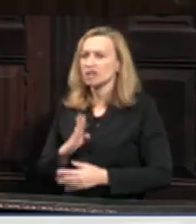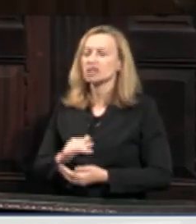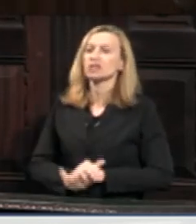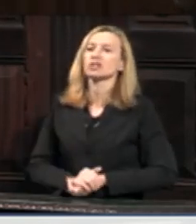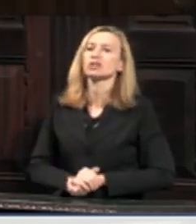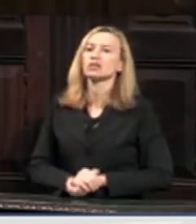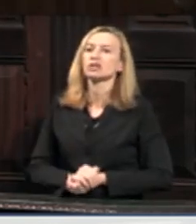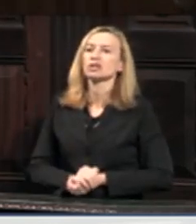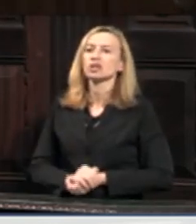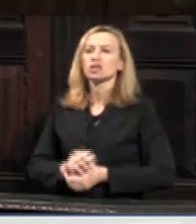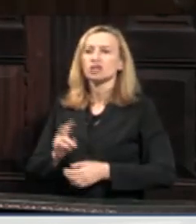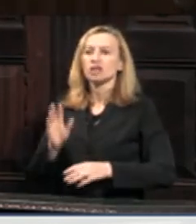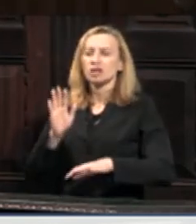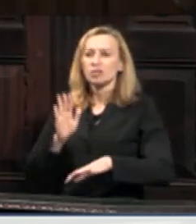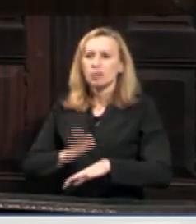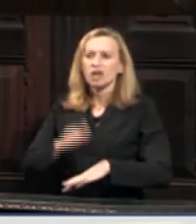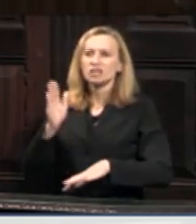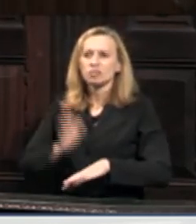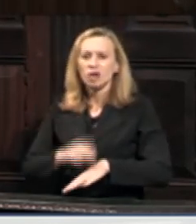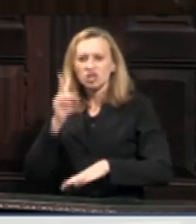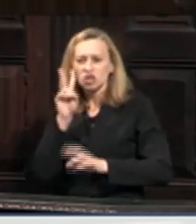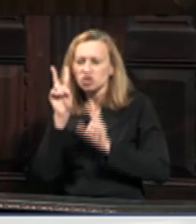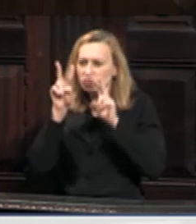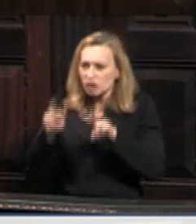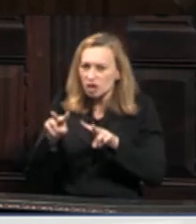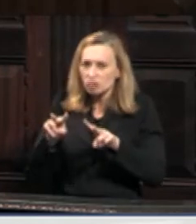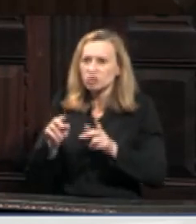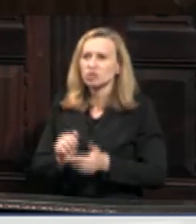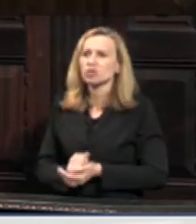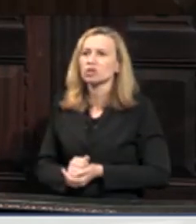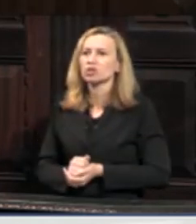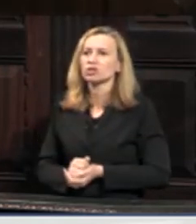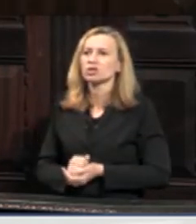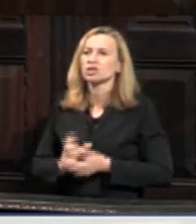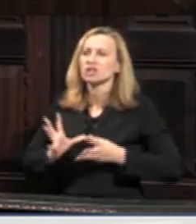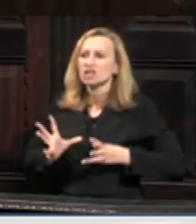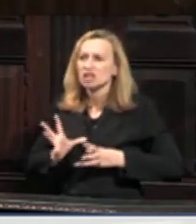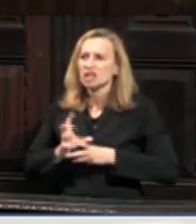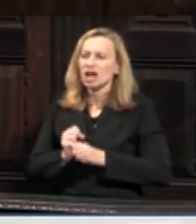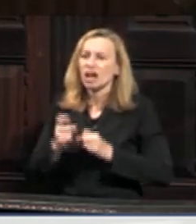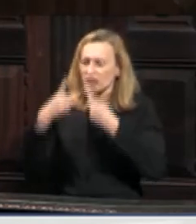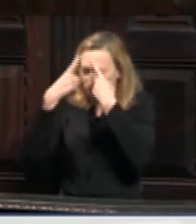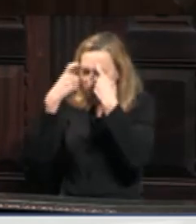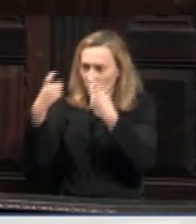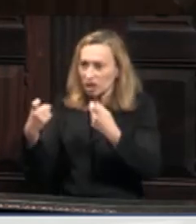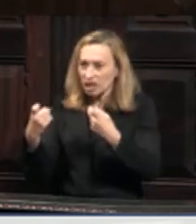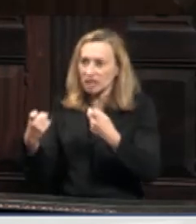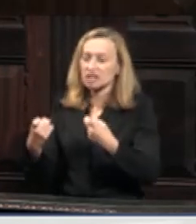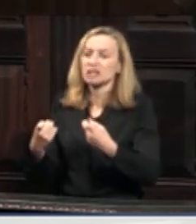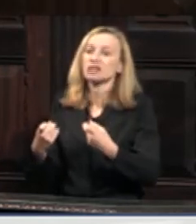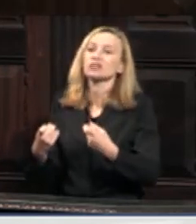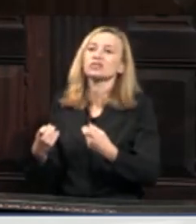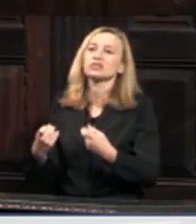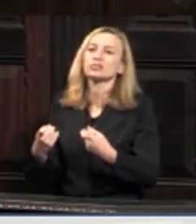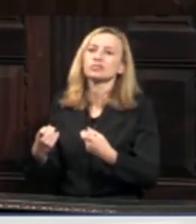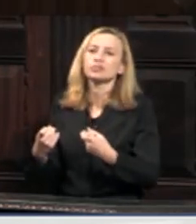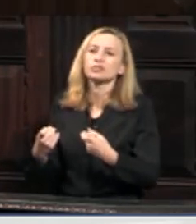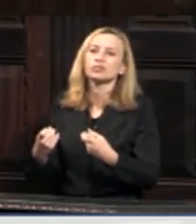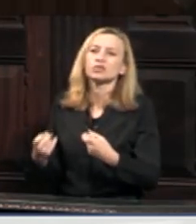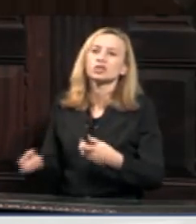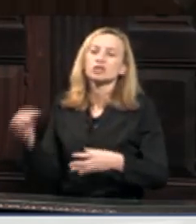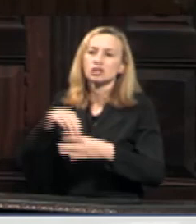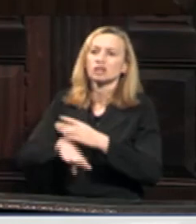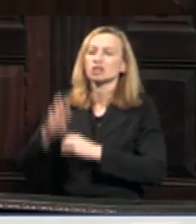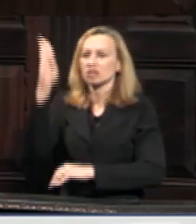vez mais evidentes desta verdadeira patologia que ameaça se instalar como uma epidemia na